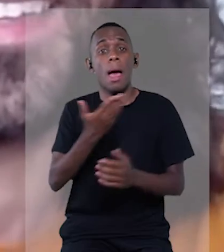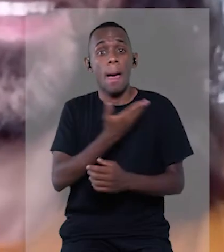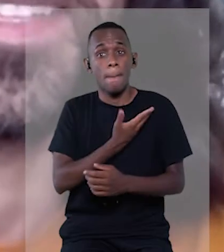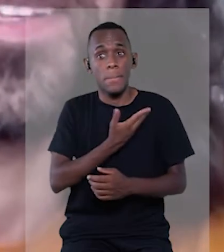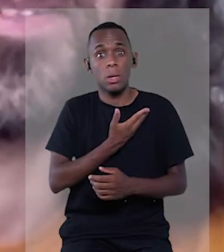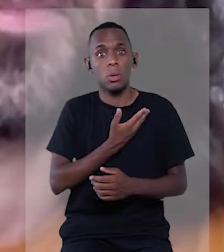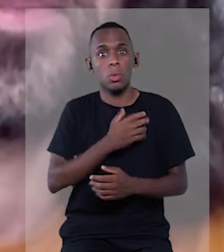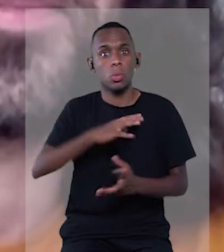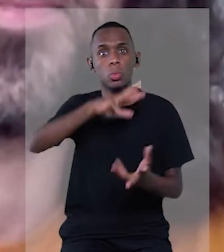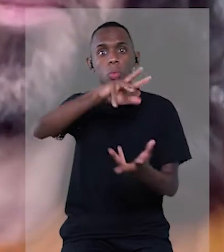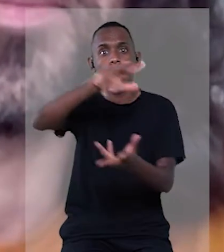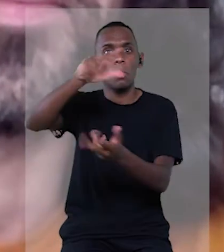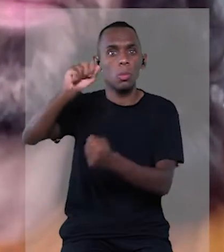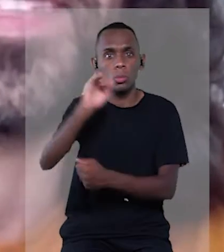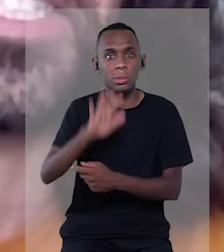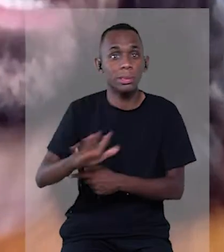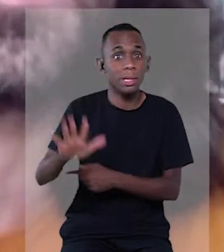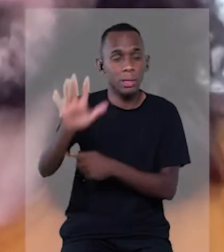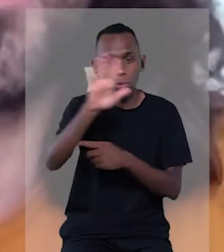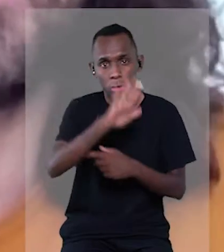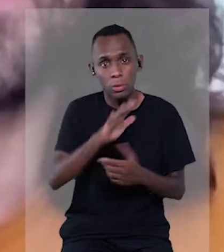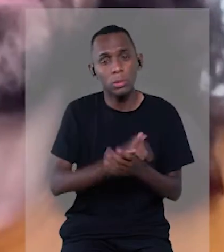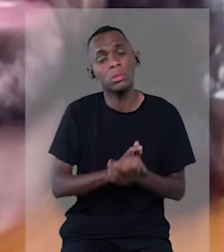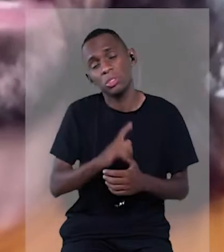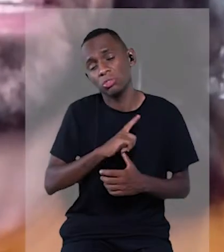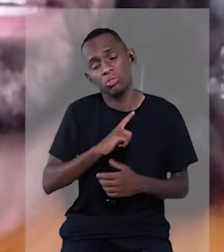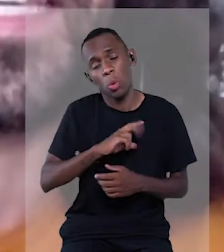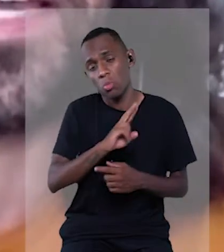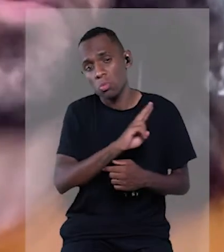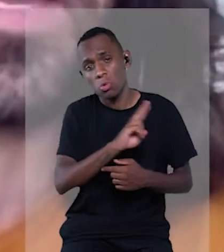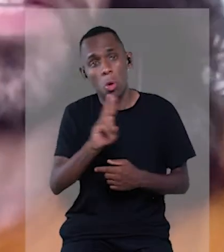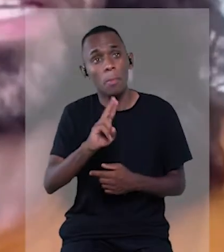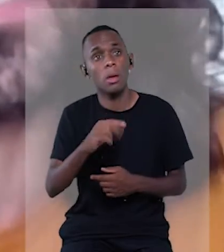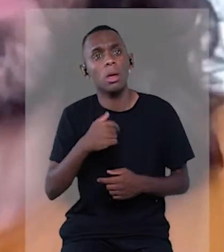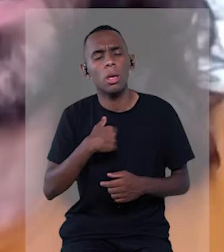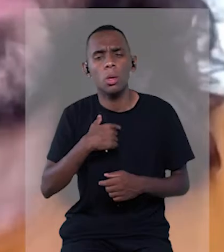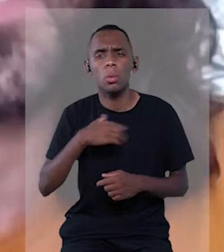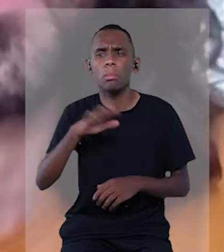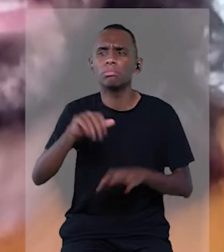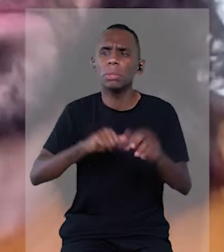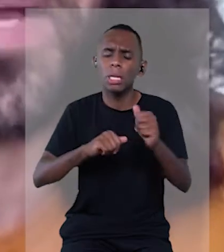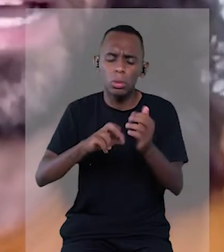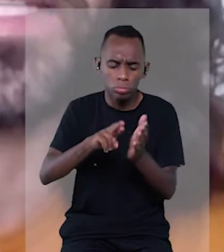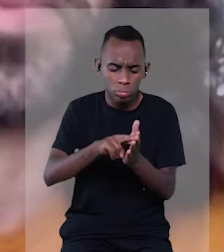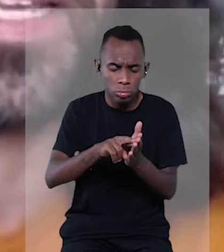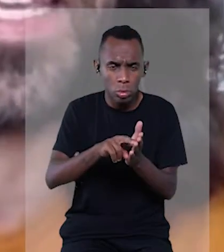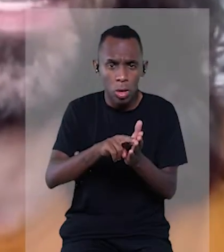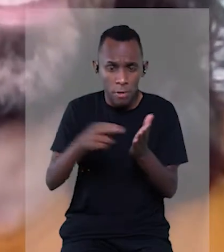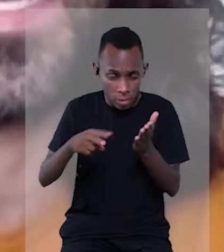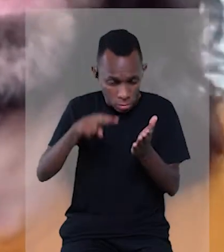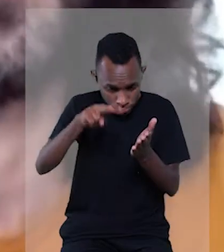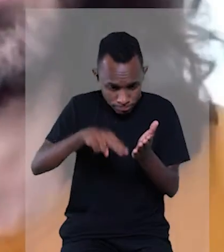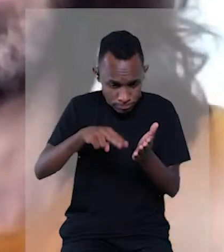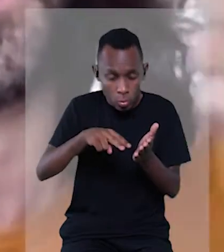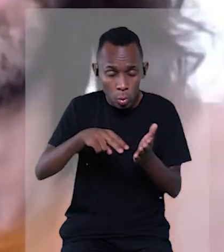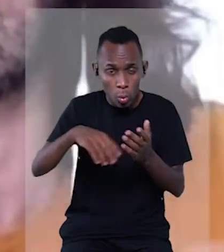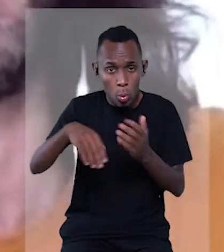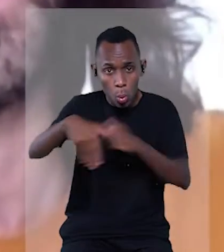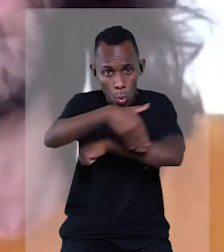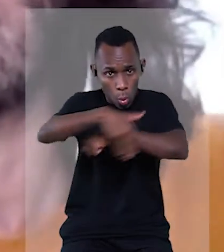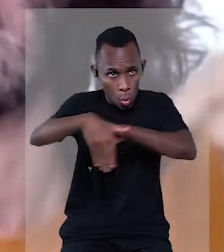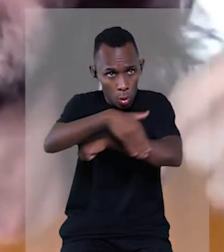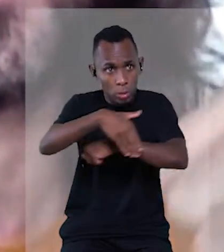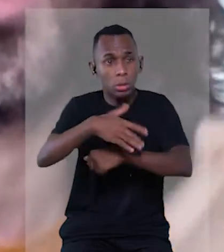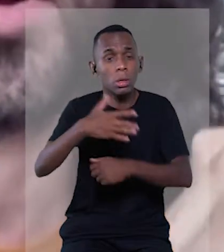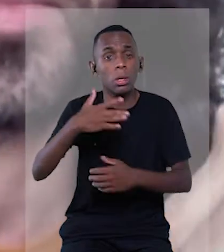né? Então, tinha esse nome. E aí eu peguei o endereço de uma revista, mandei uma carta para eles, aí